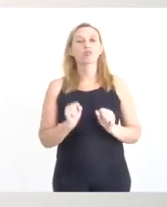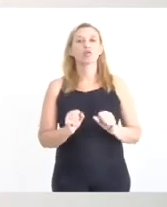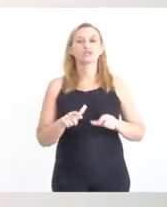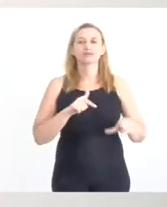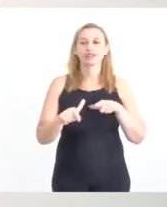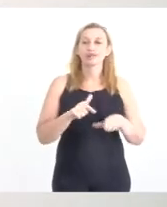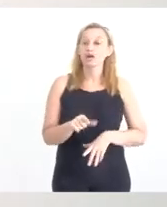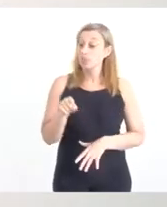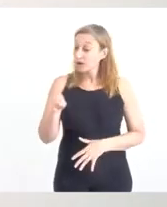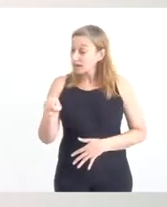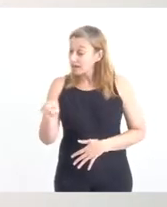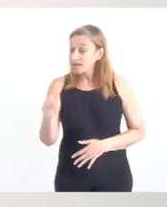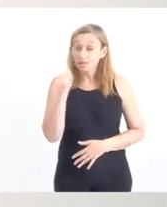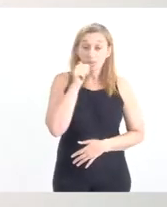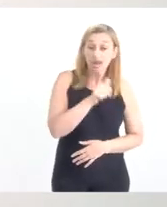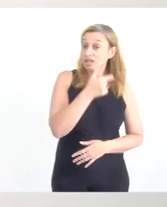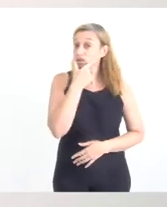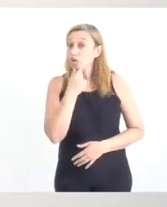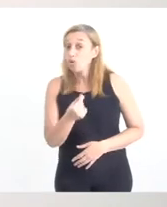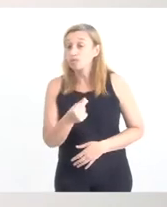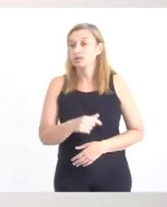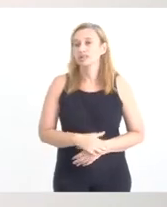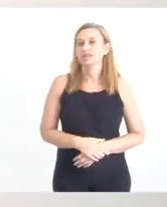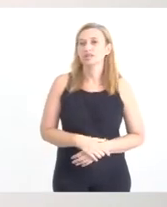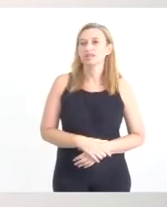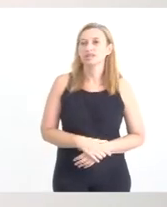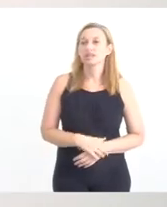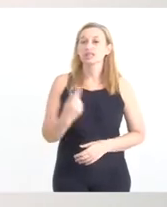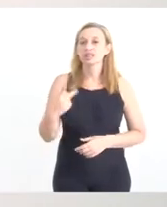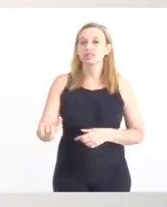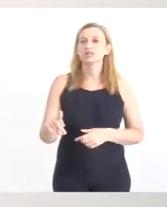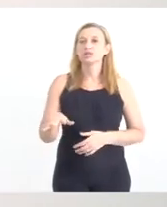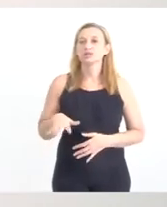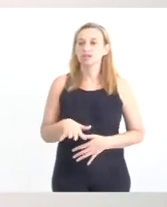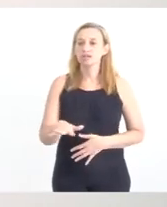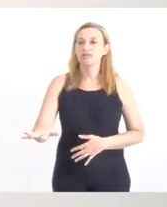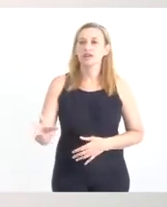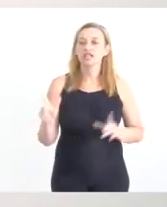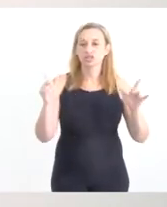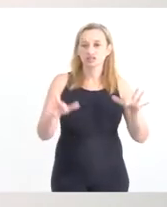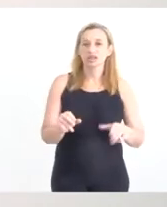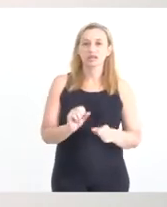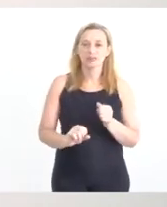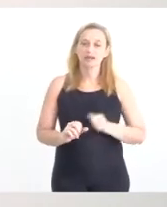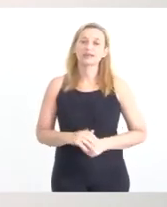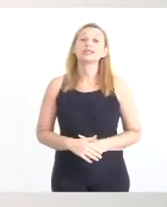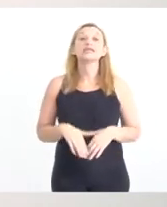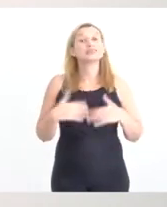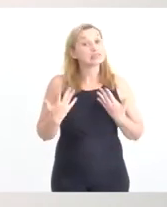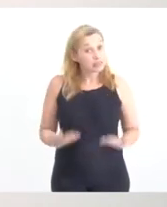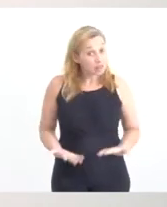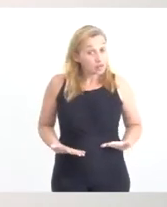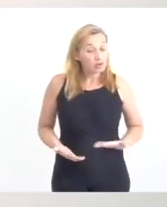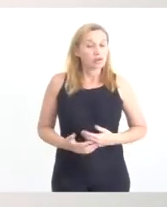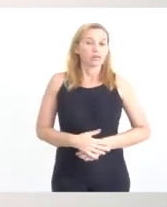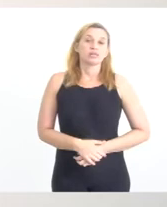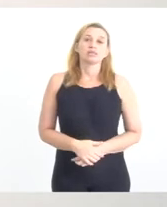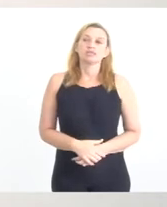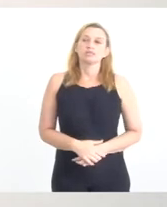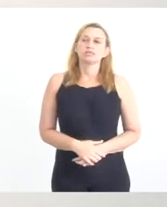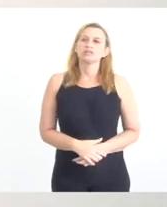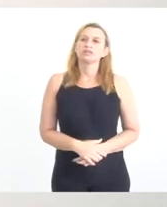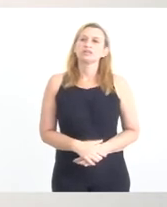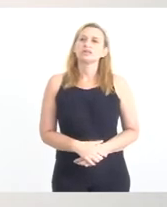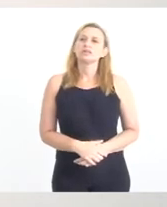com aqueles e aquelas que em seus territórios fazem a diferença Então essa